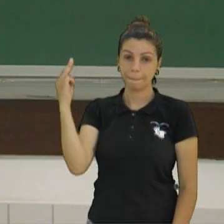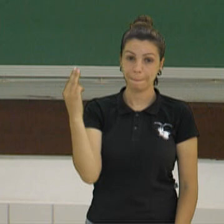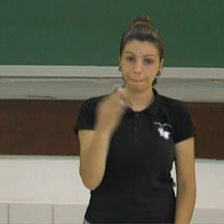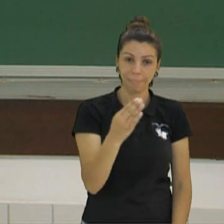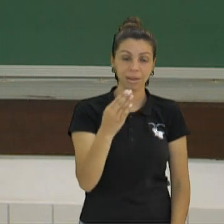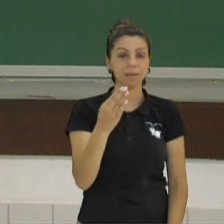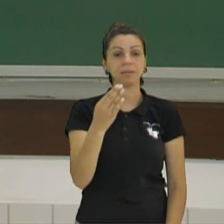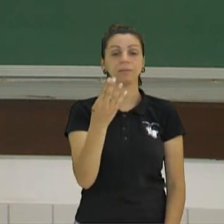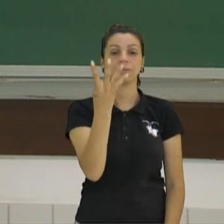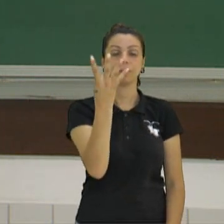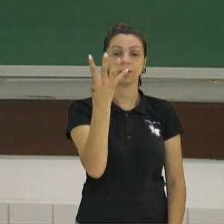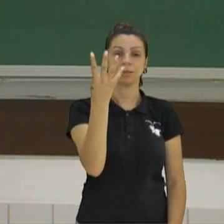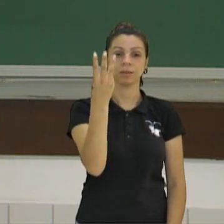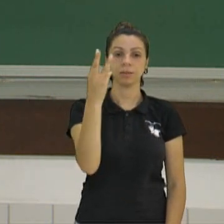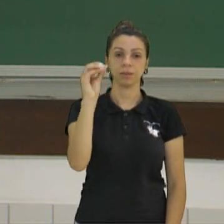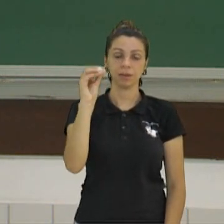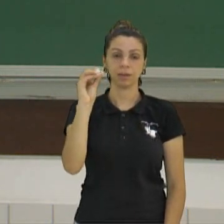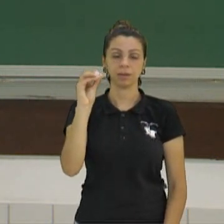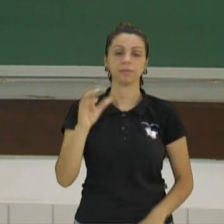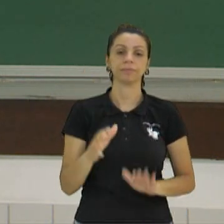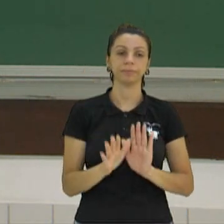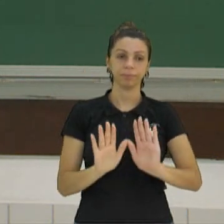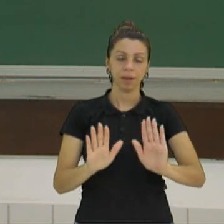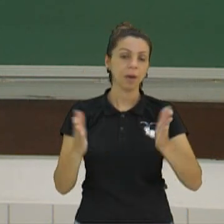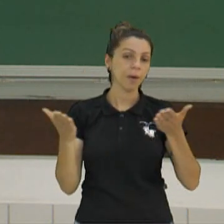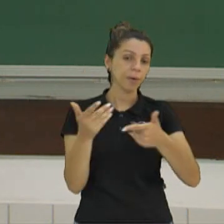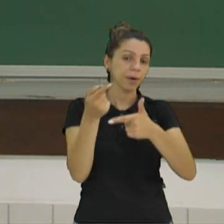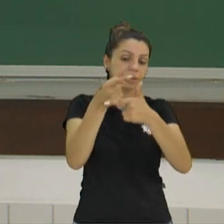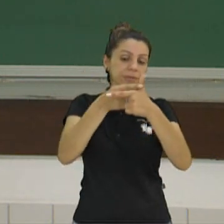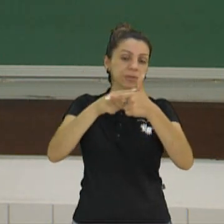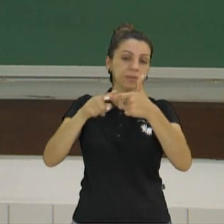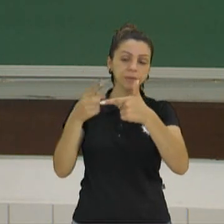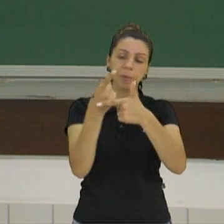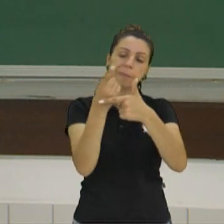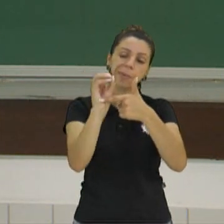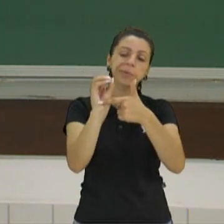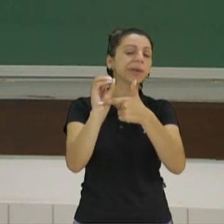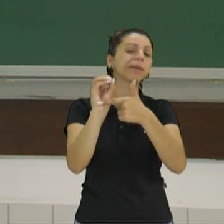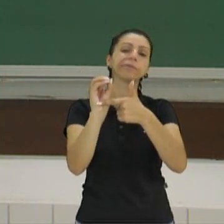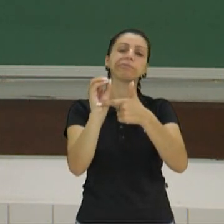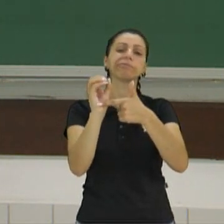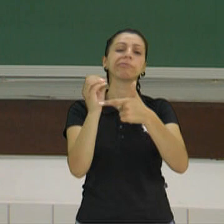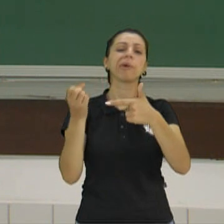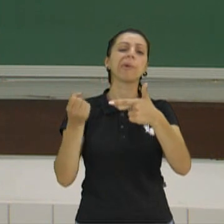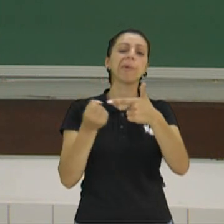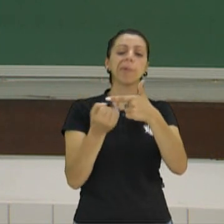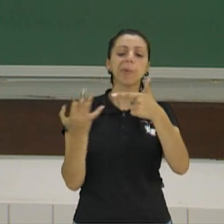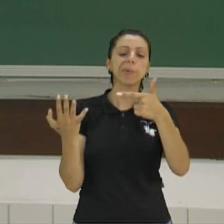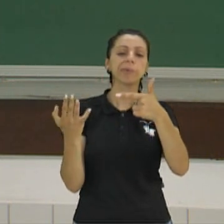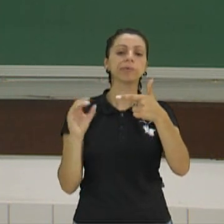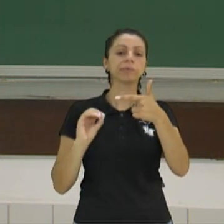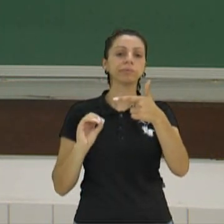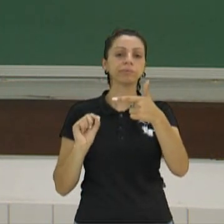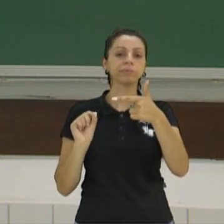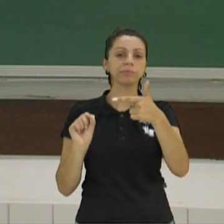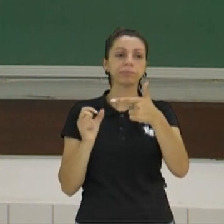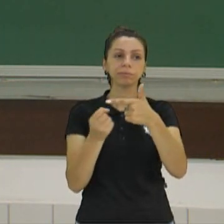1.430.000.000, certo? Se eu dividir esse número por 10, que número vai ser formado? Vai ser